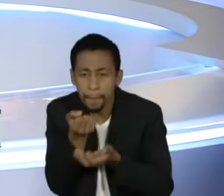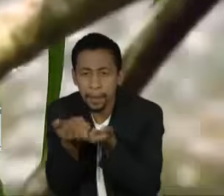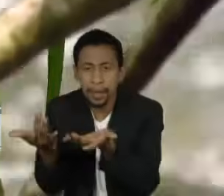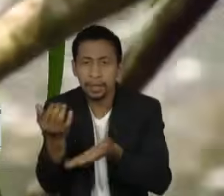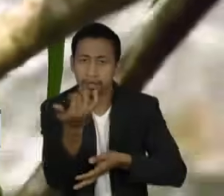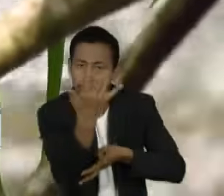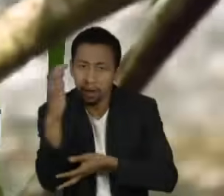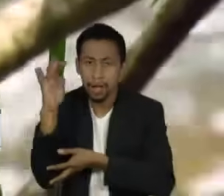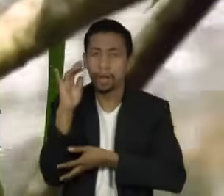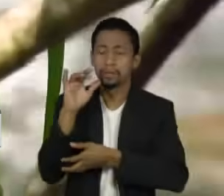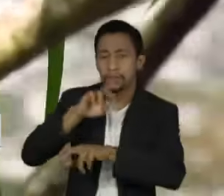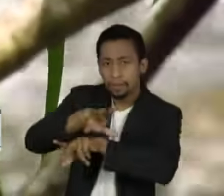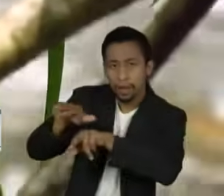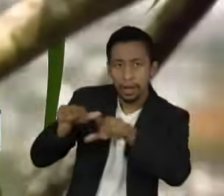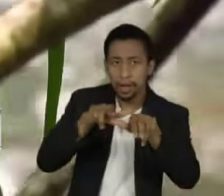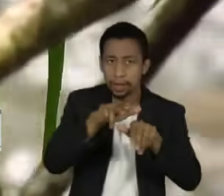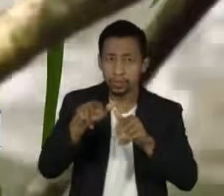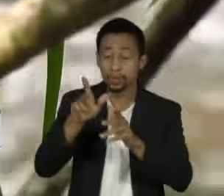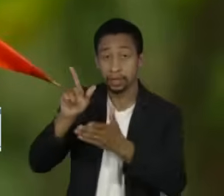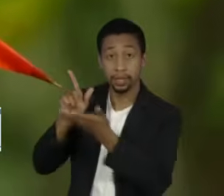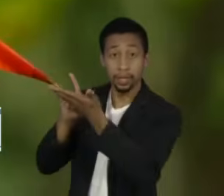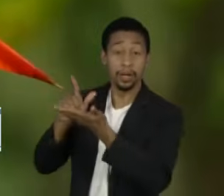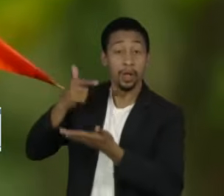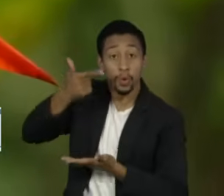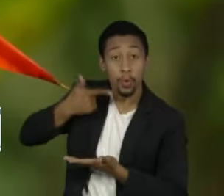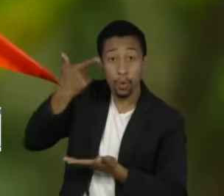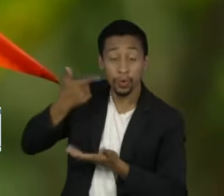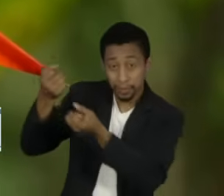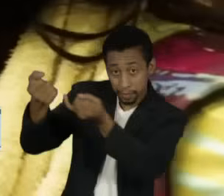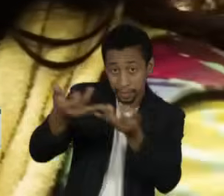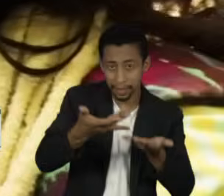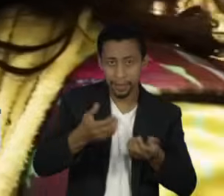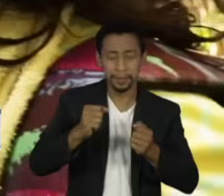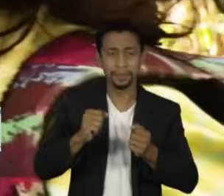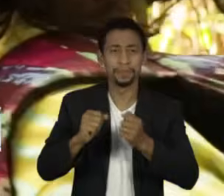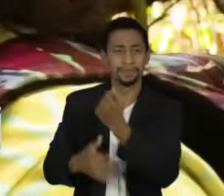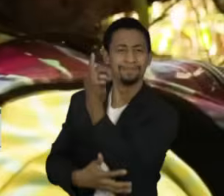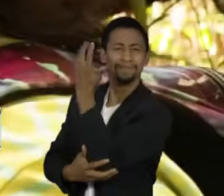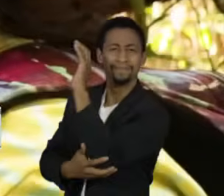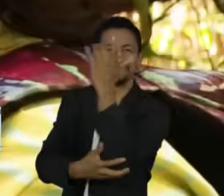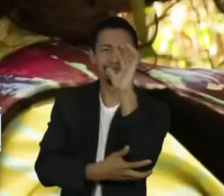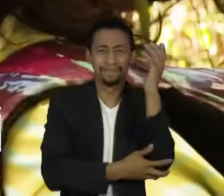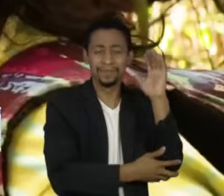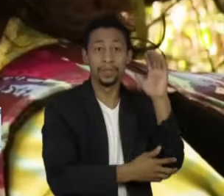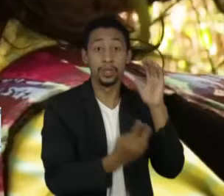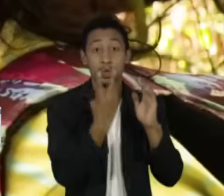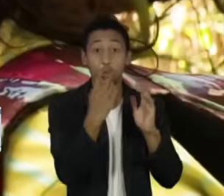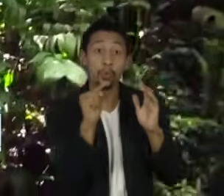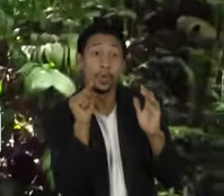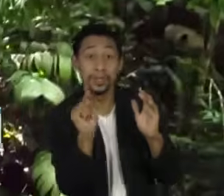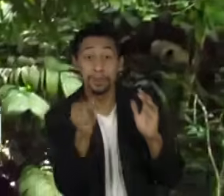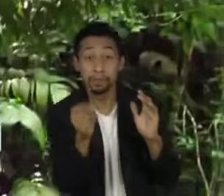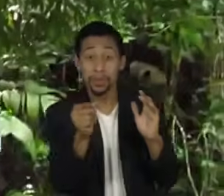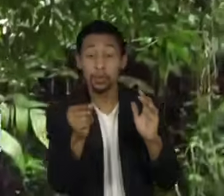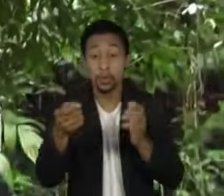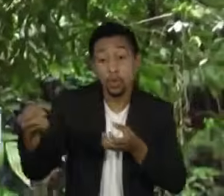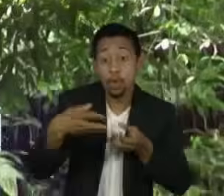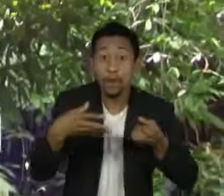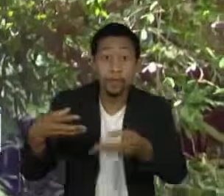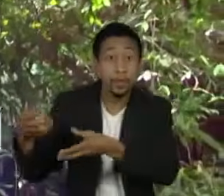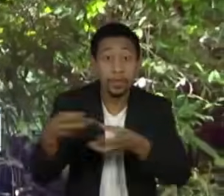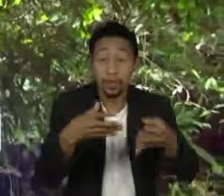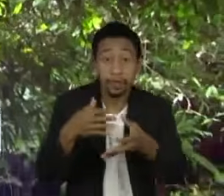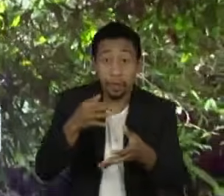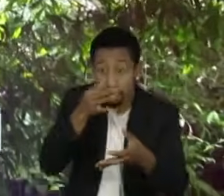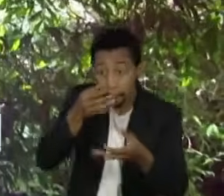Londres. Um mundo natural a ser desvendado. 2.000 novas espécies de plantas são descobertas